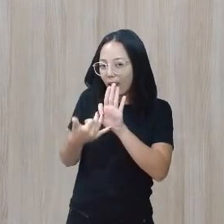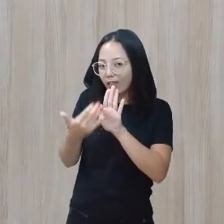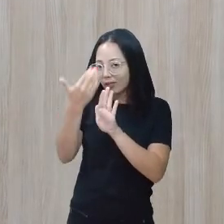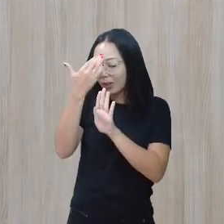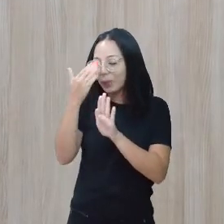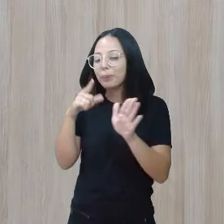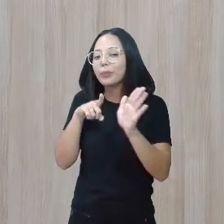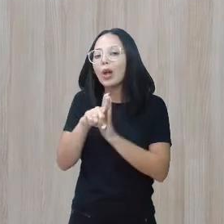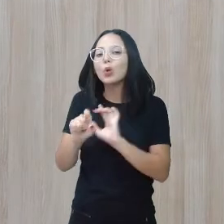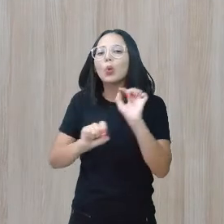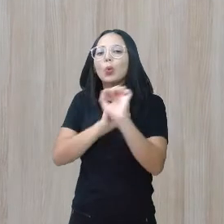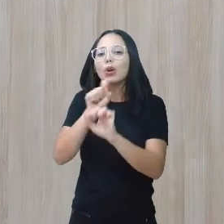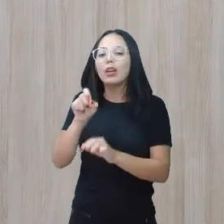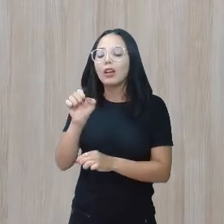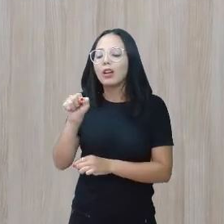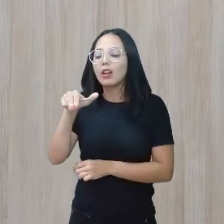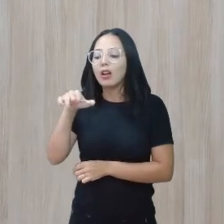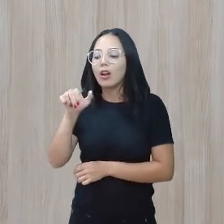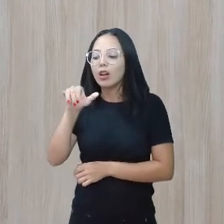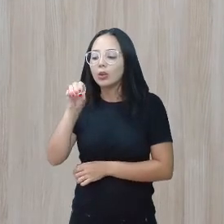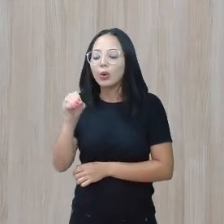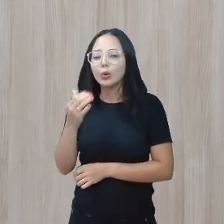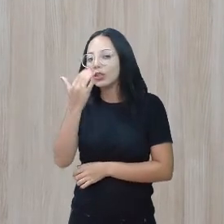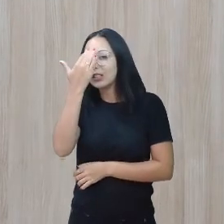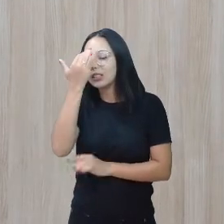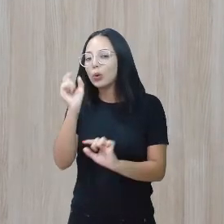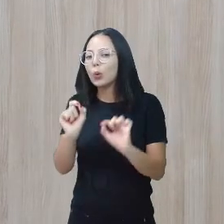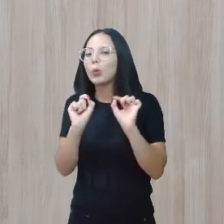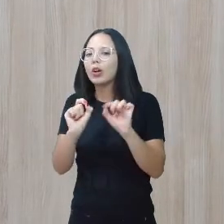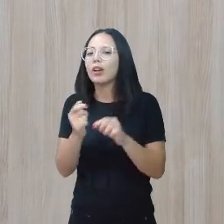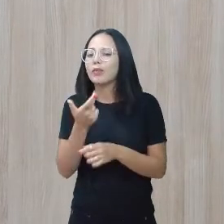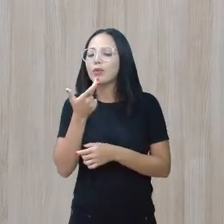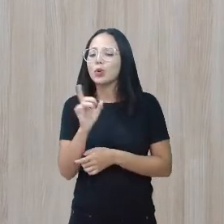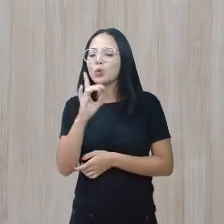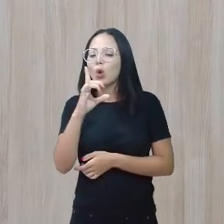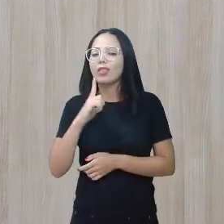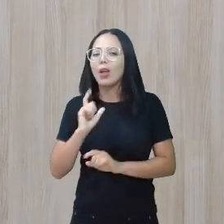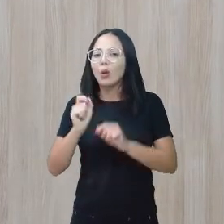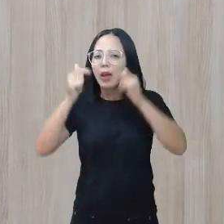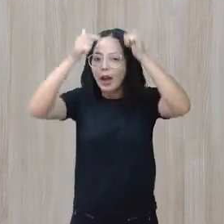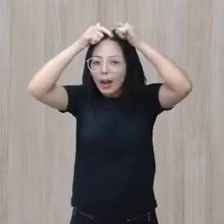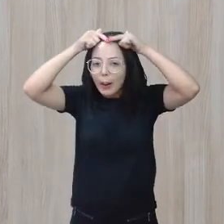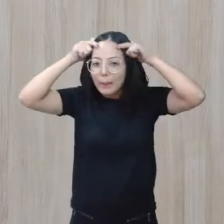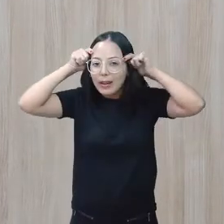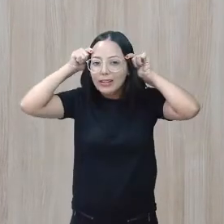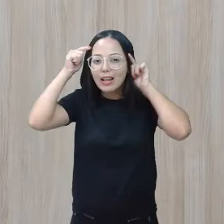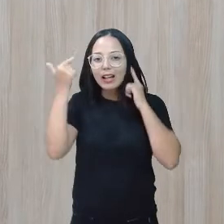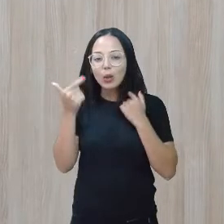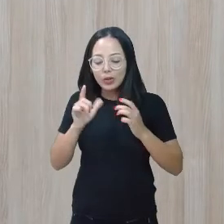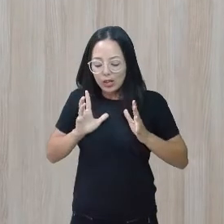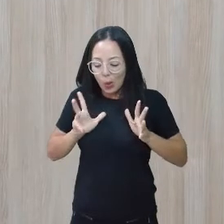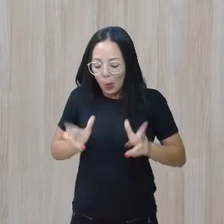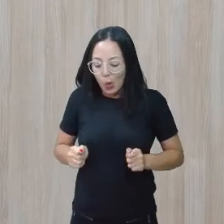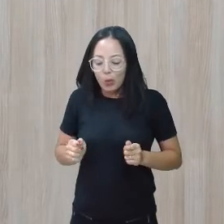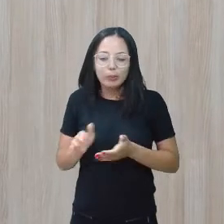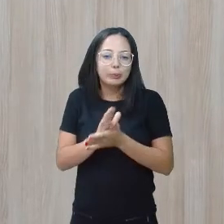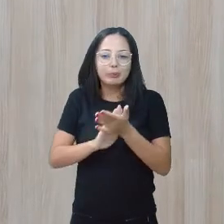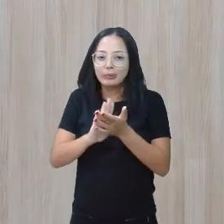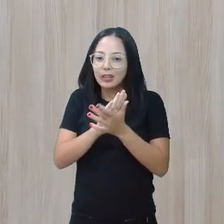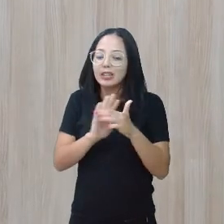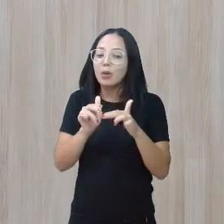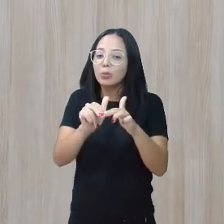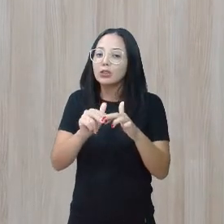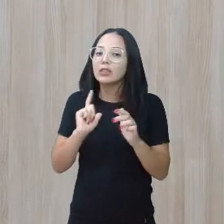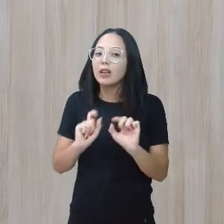Antônio entendeu da fala de João? Que, na verdade, ele só tinha a cabeça do boi, né? Que ele não tinha o resto do corpo. Então, houve aqui